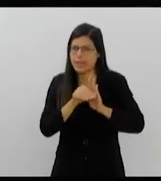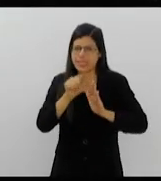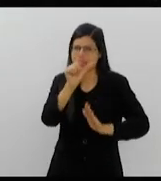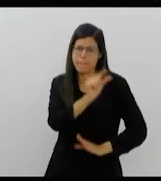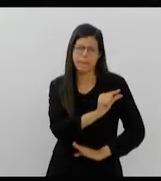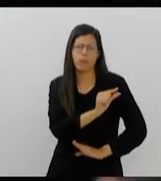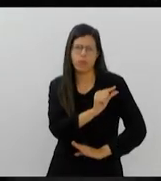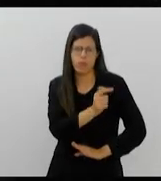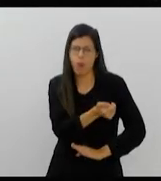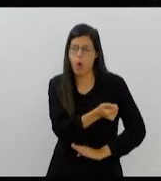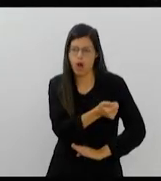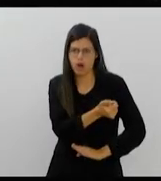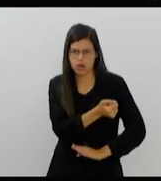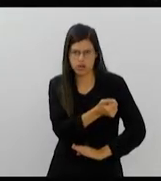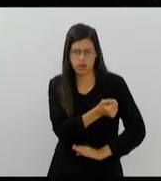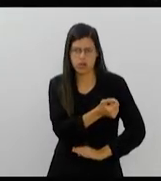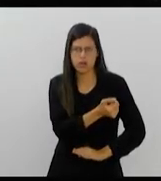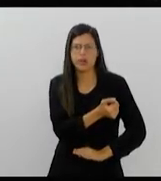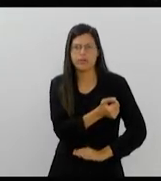cisco. Né? Porque